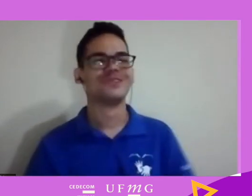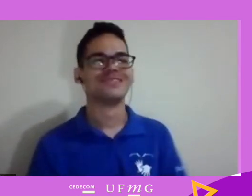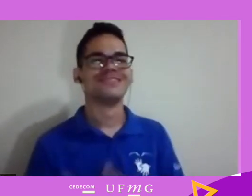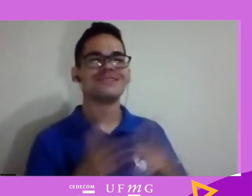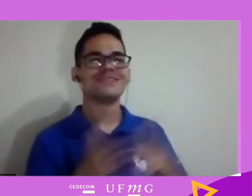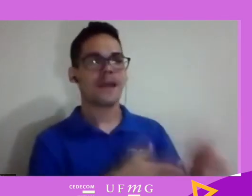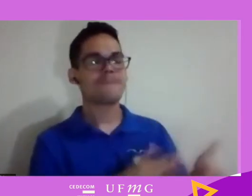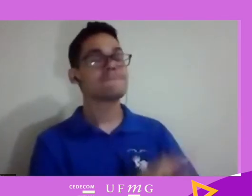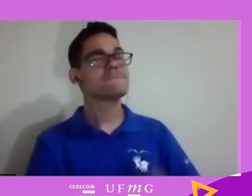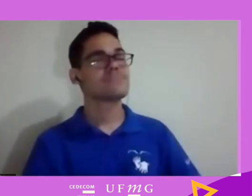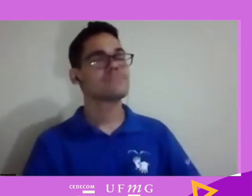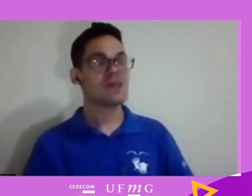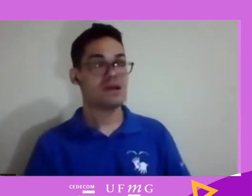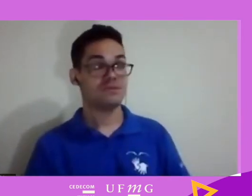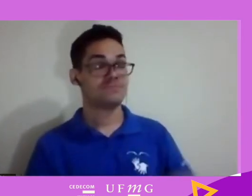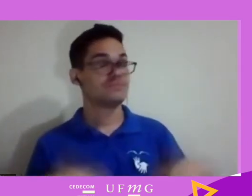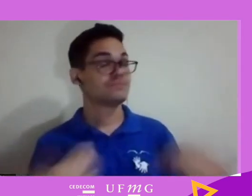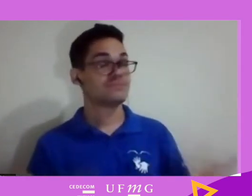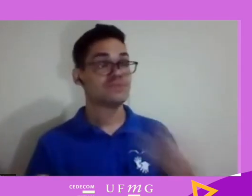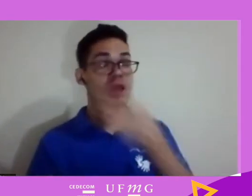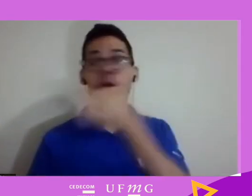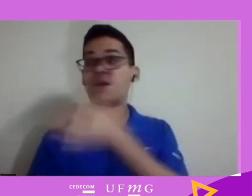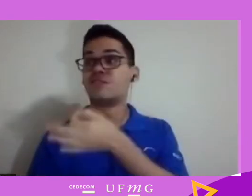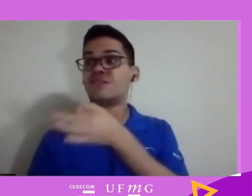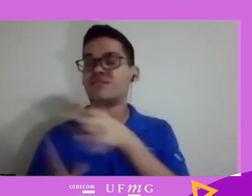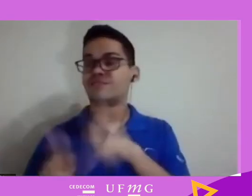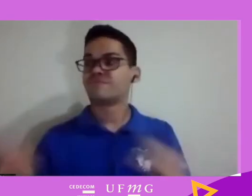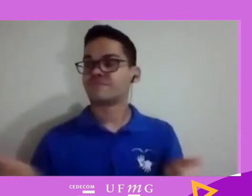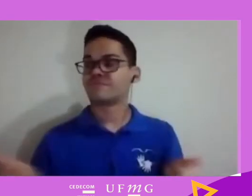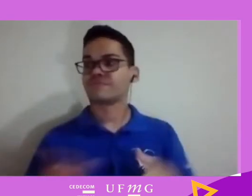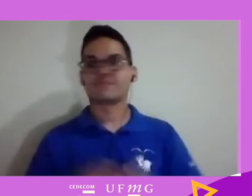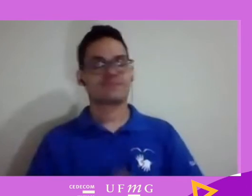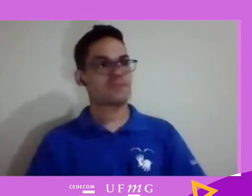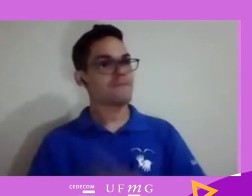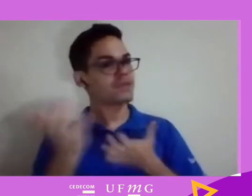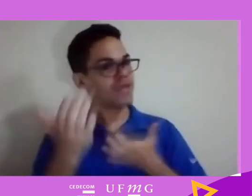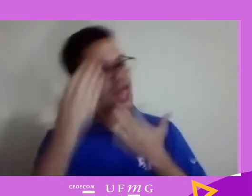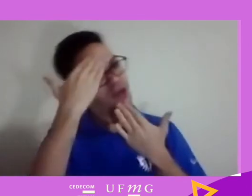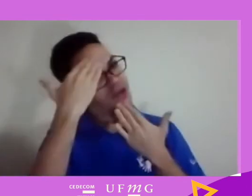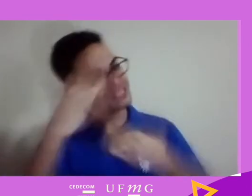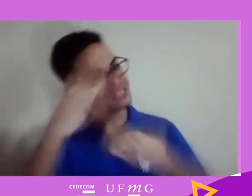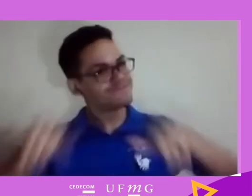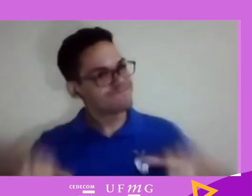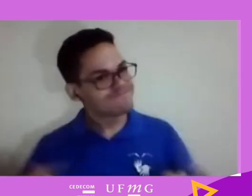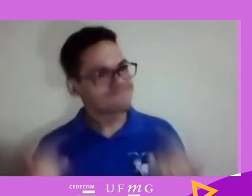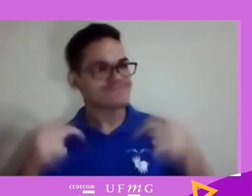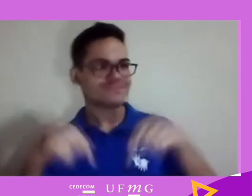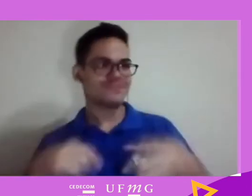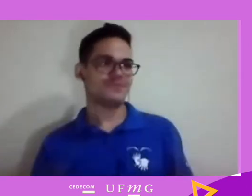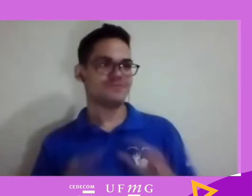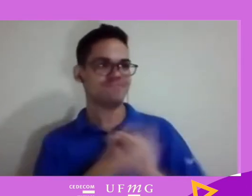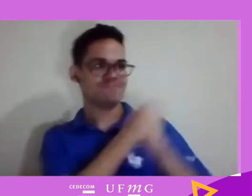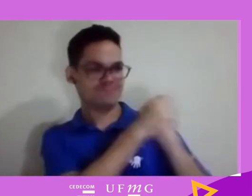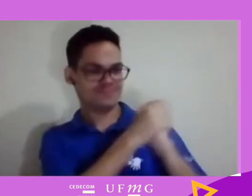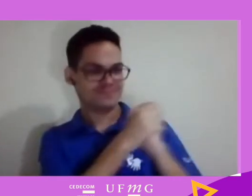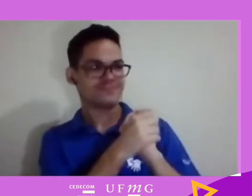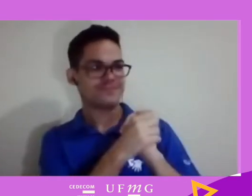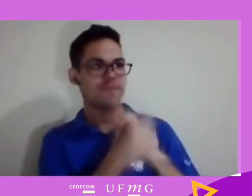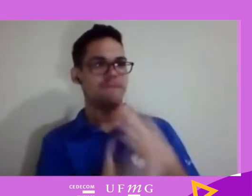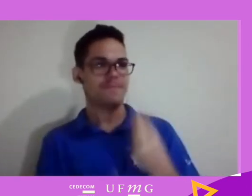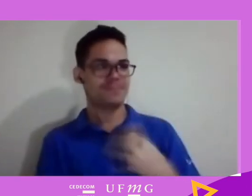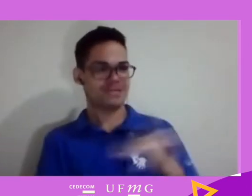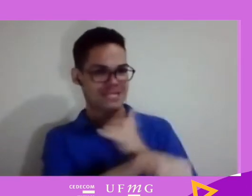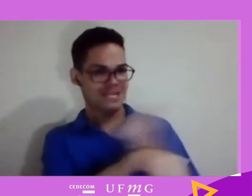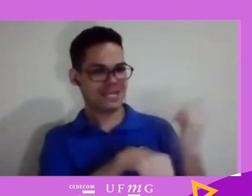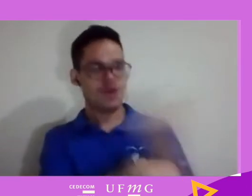Daí, gente, queria comentar alguma coisa, professora? Sim, eu gostaria de agradecer a oportunidade de estar aqui, parabenizar pelo formato, está super bacana,